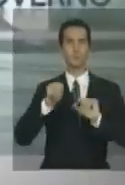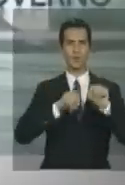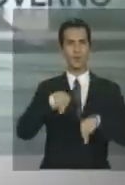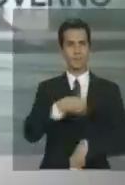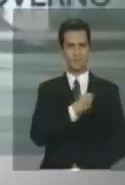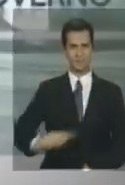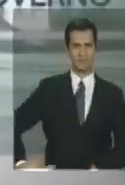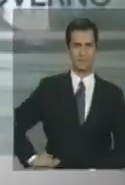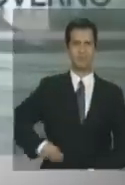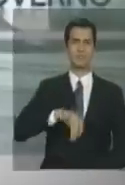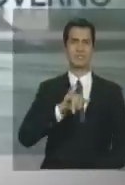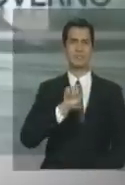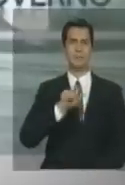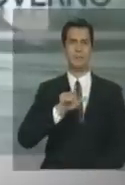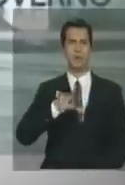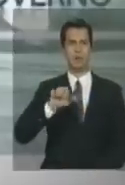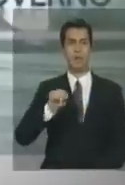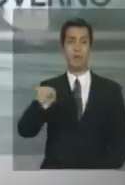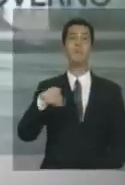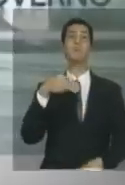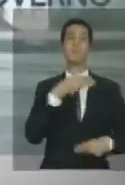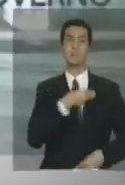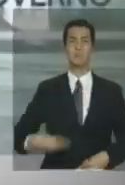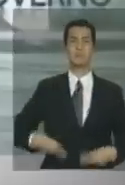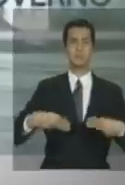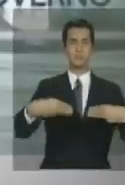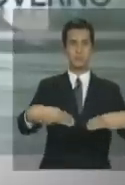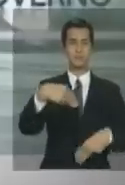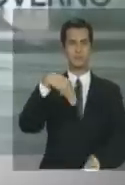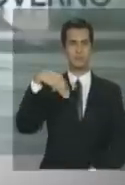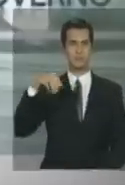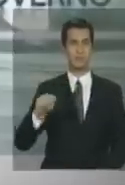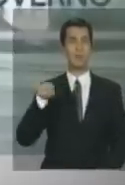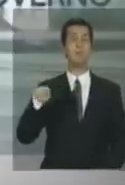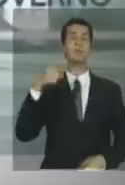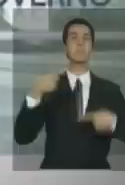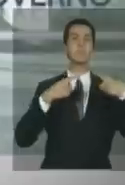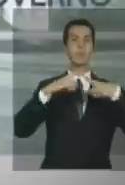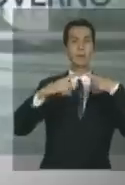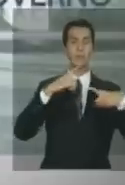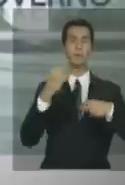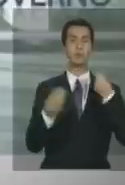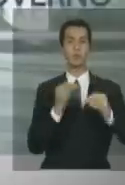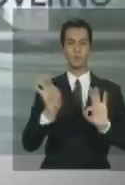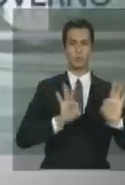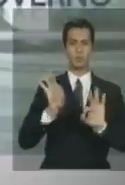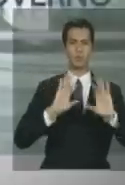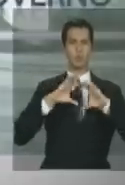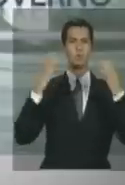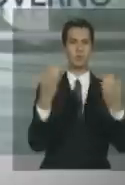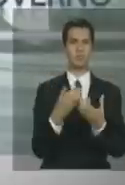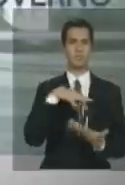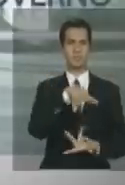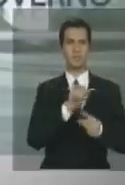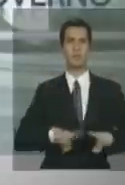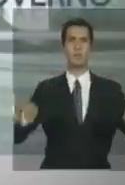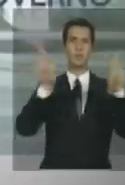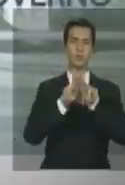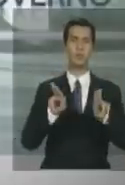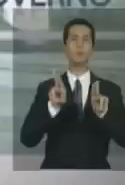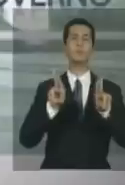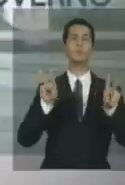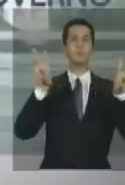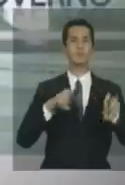do Meio Ambiente, Isabela Teixeira, em um debate preparatório para a realização da Conferência das Nações Unidas sobre